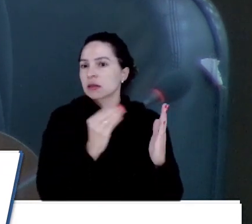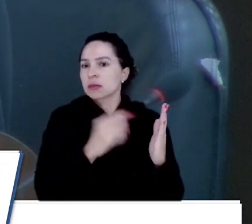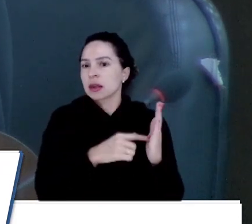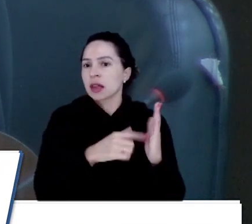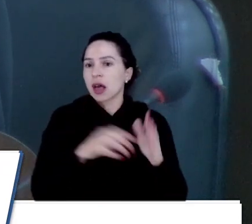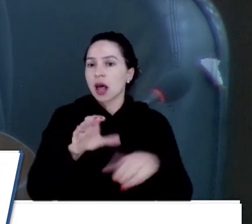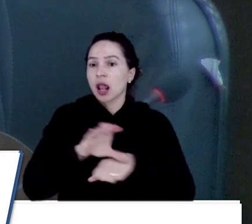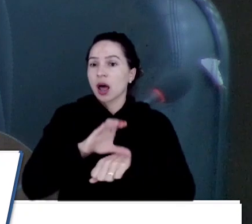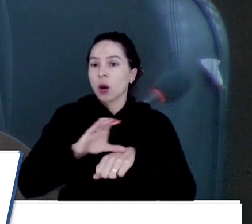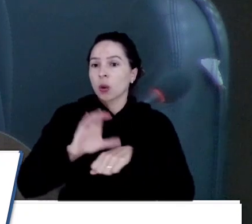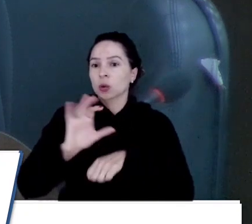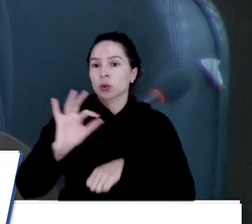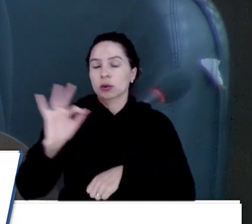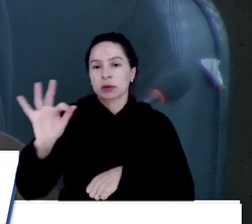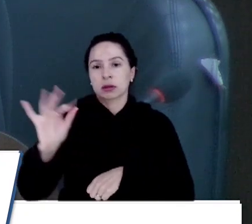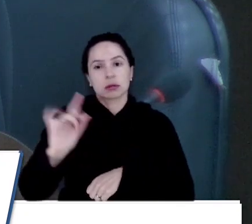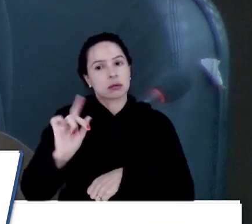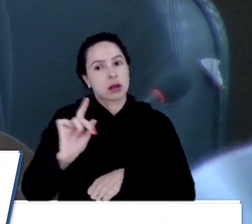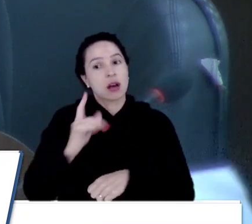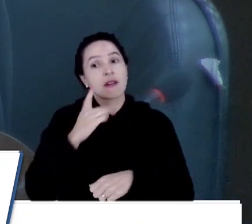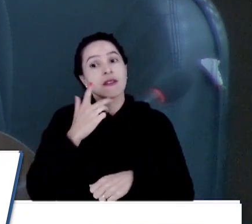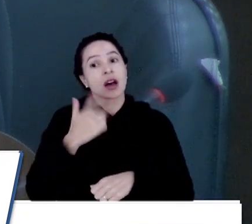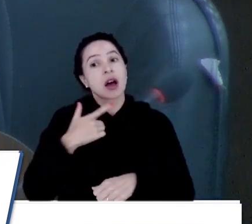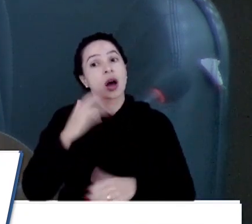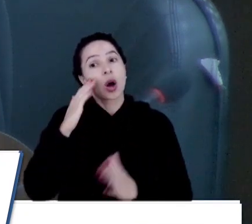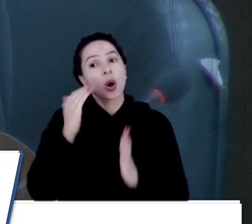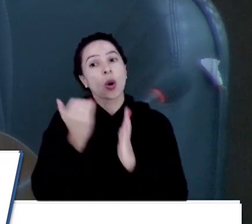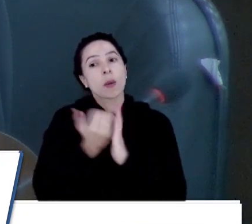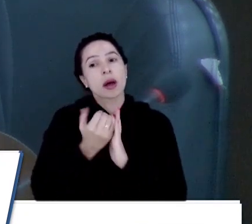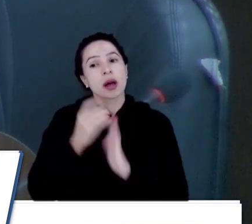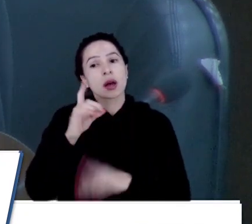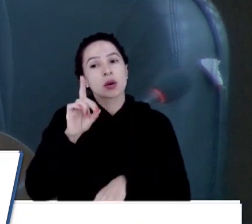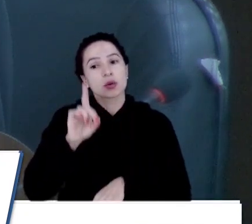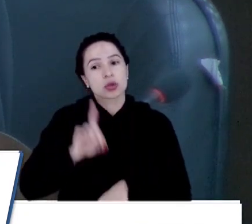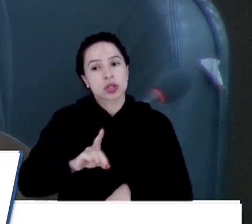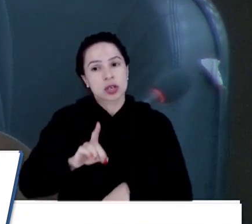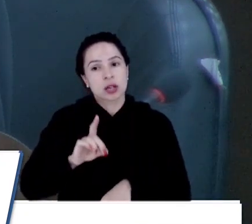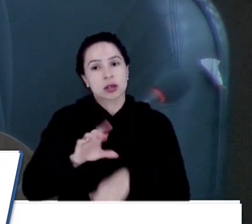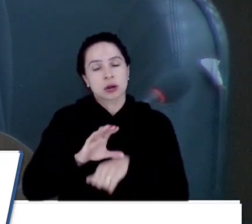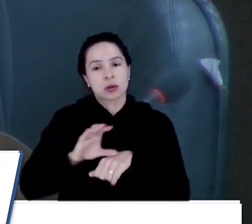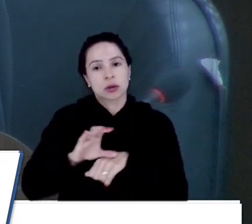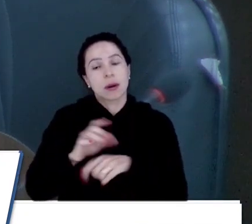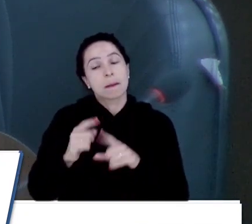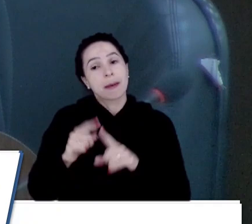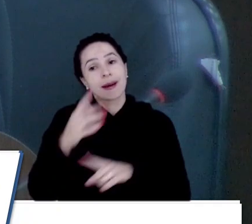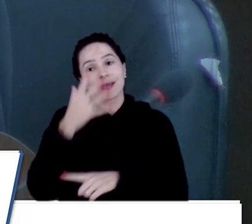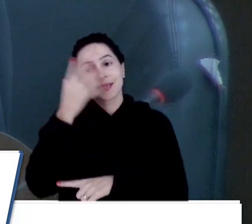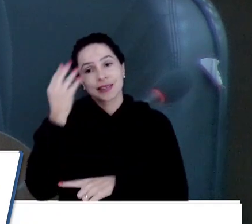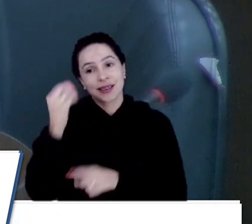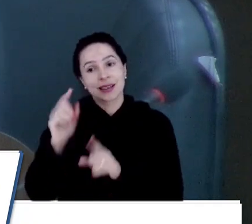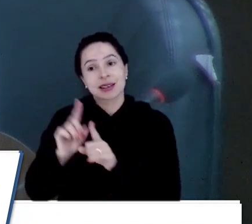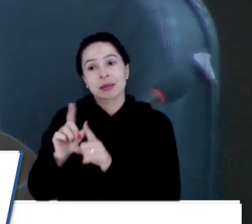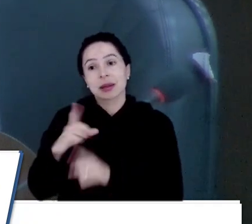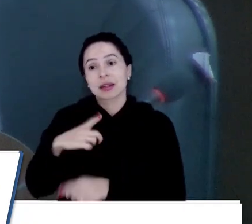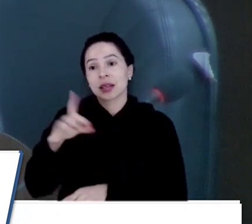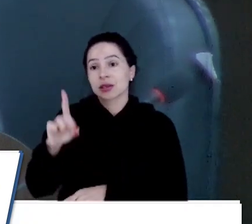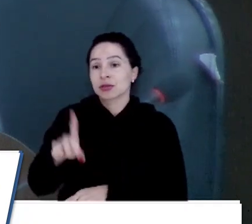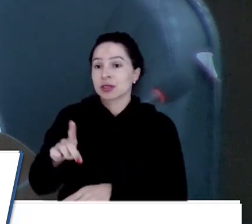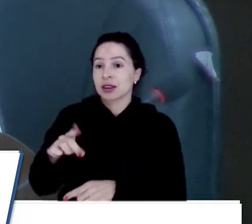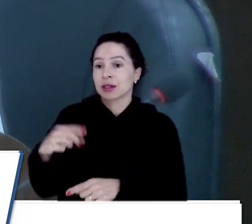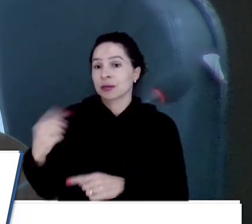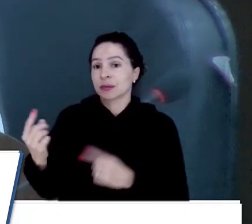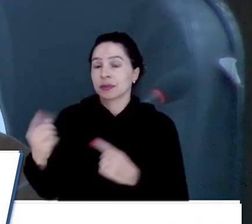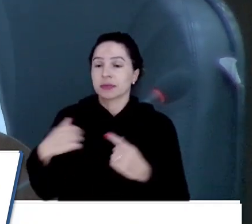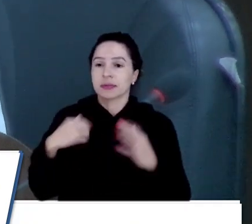Constituição. Está falando para cumprir o direito constitucional. Só que esquece também que tem o direito do outro lado. Aqui eu me